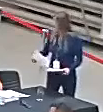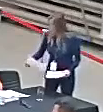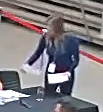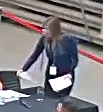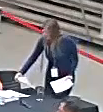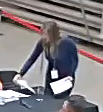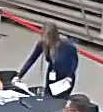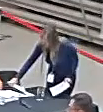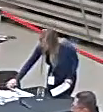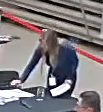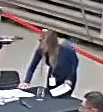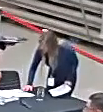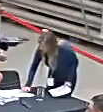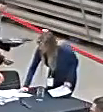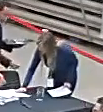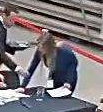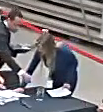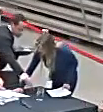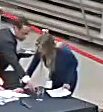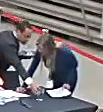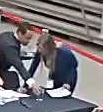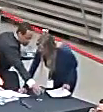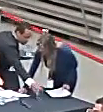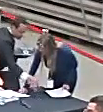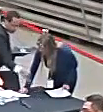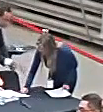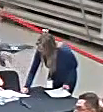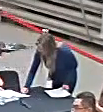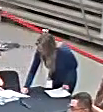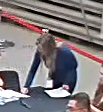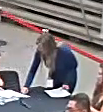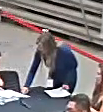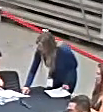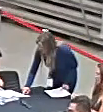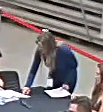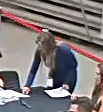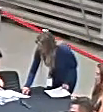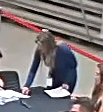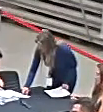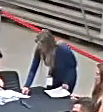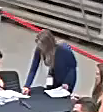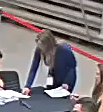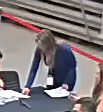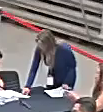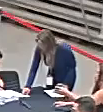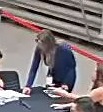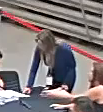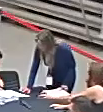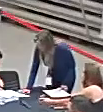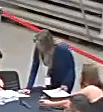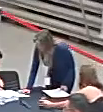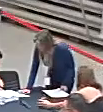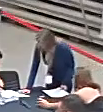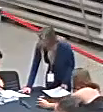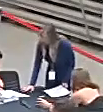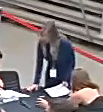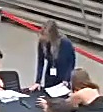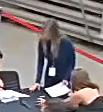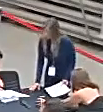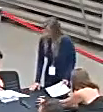que a hora ela não sabe amor Eh vamos vai vai eh eh